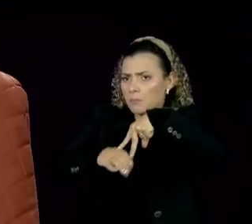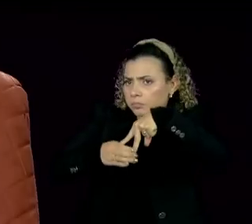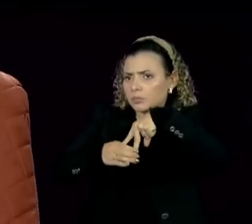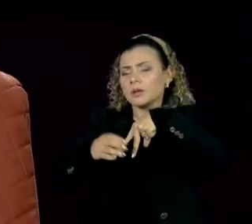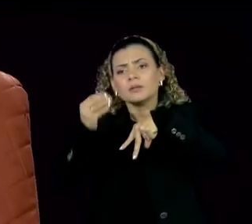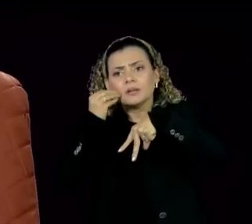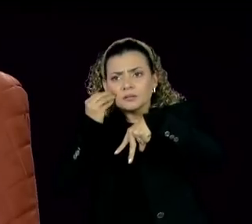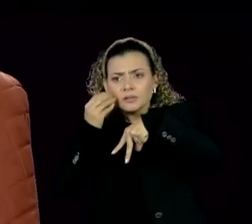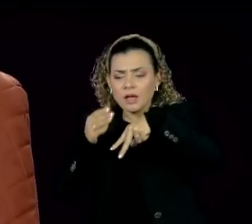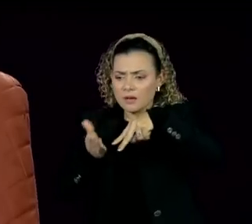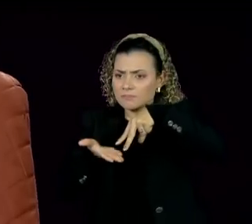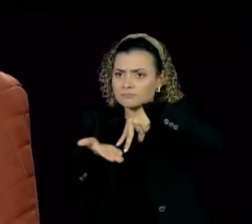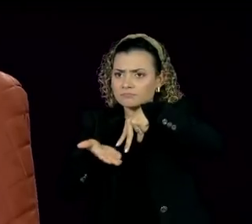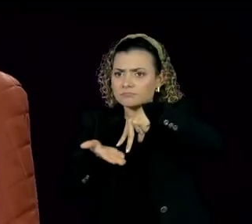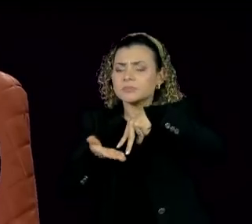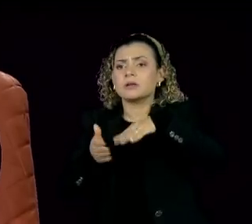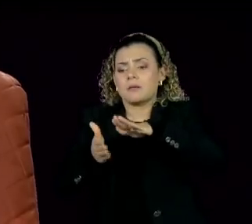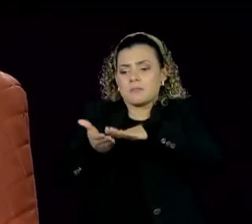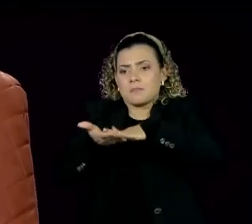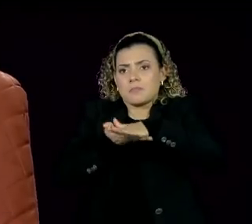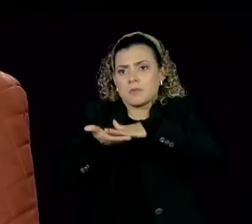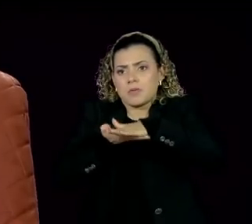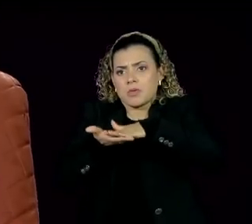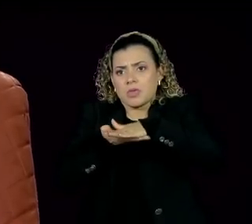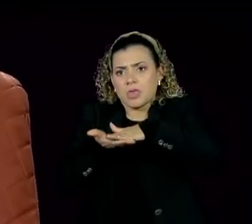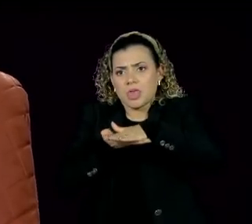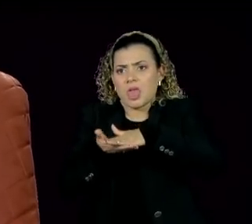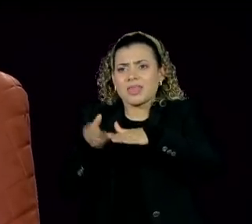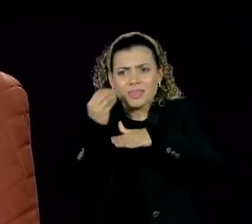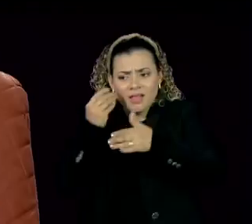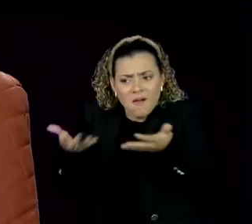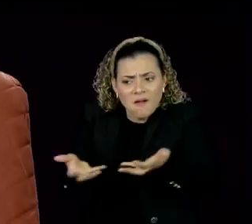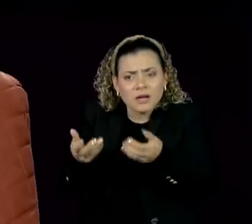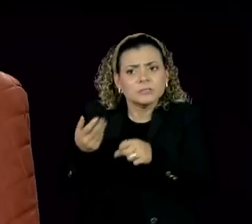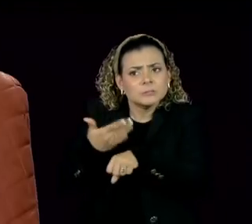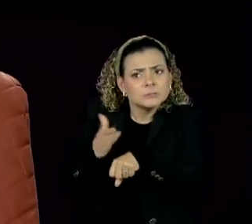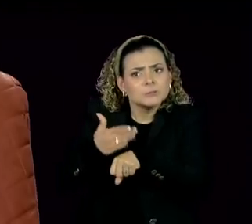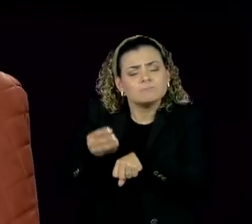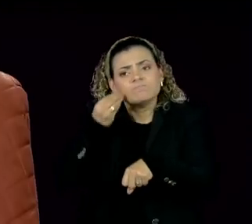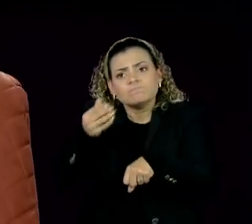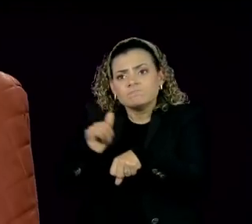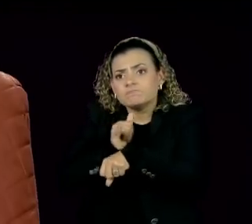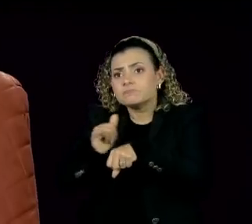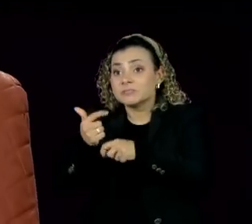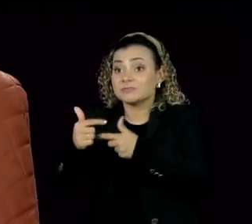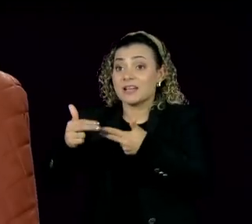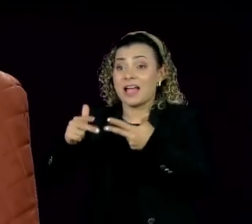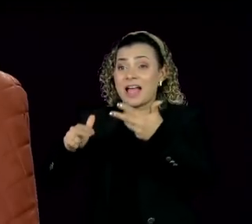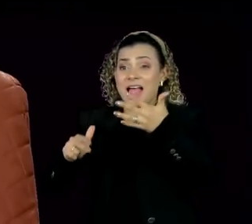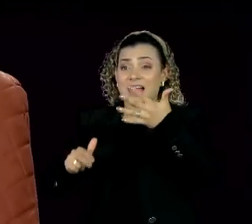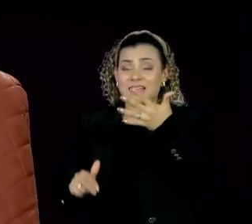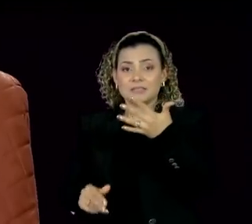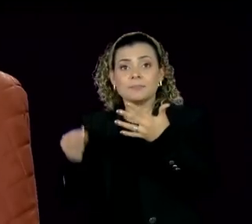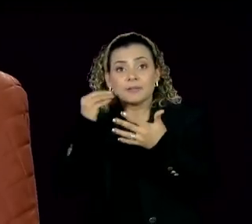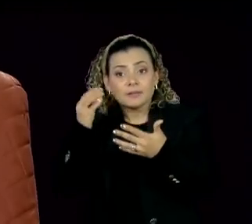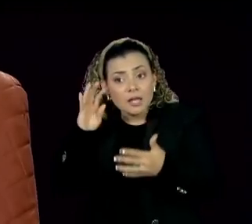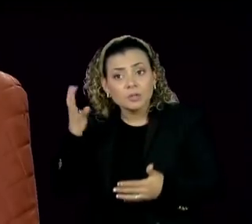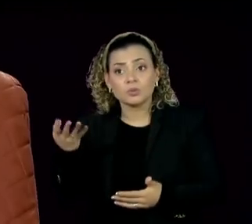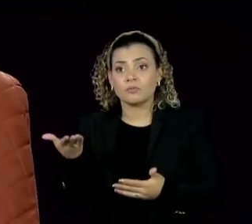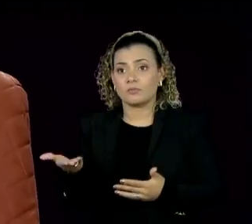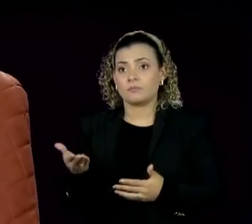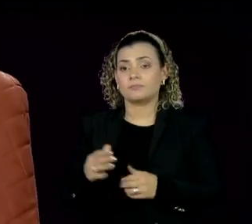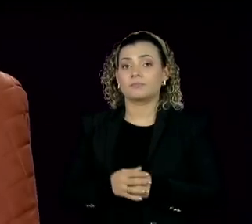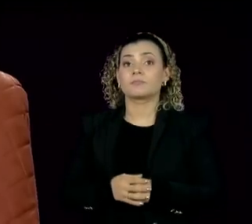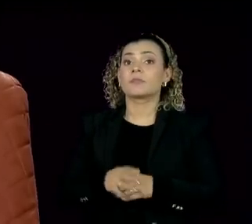com palmilha, depois tentava não sei o quê. A gente tentou várias modalidades para ver se resolvia. Até